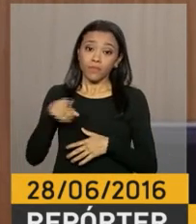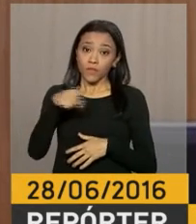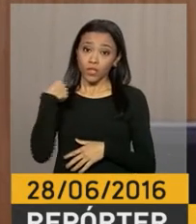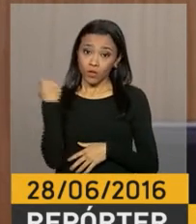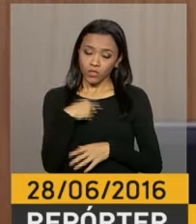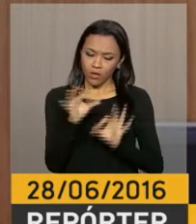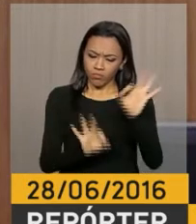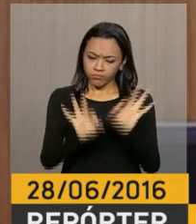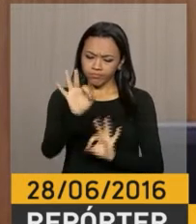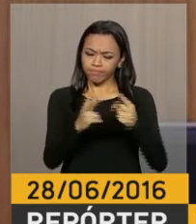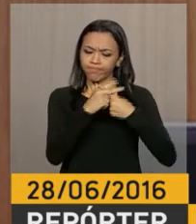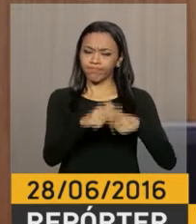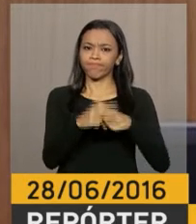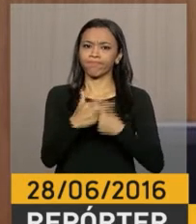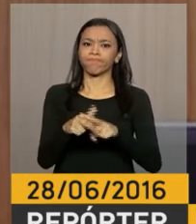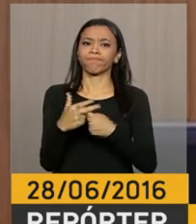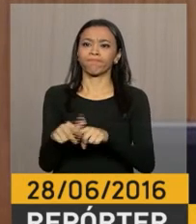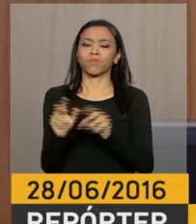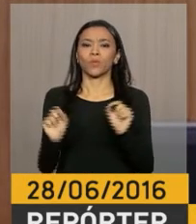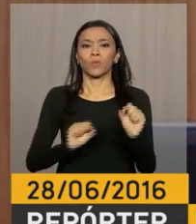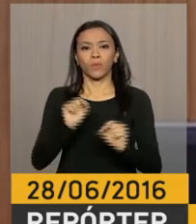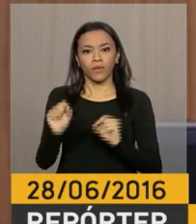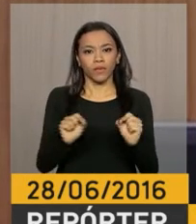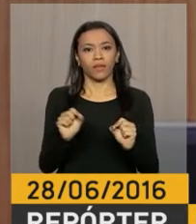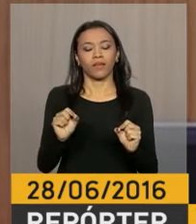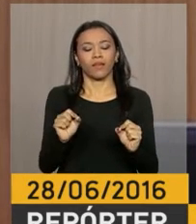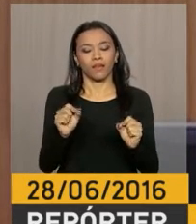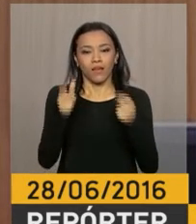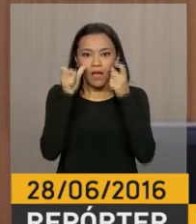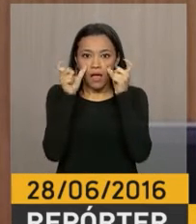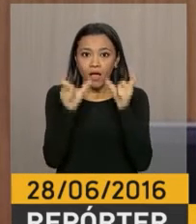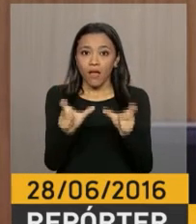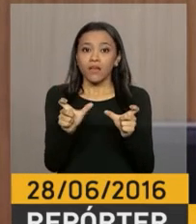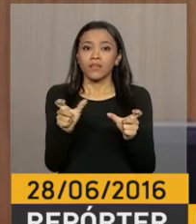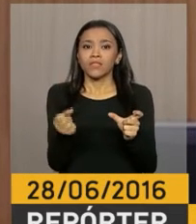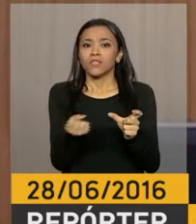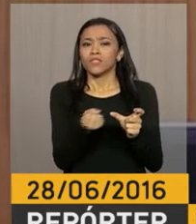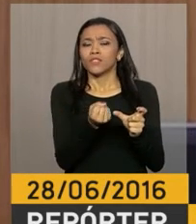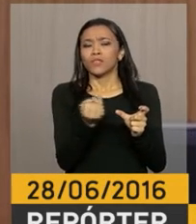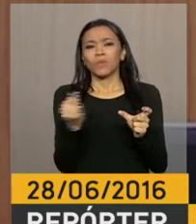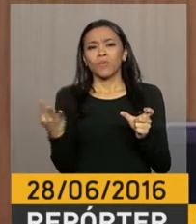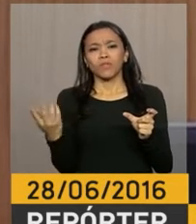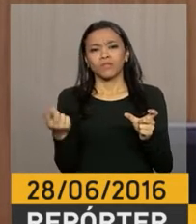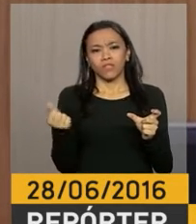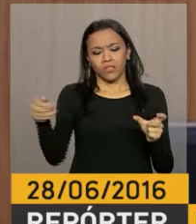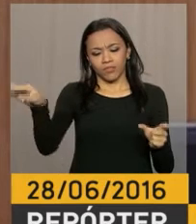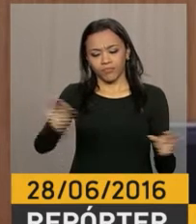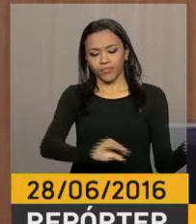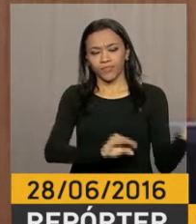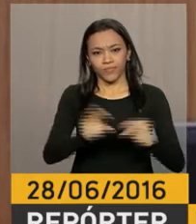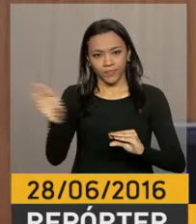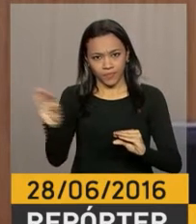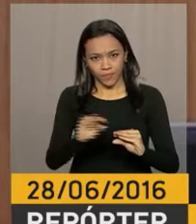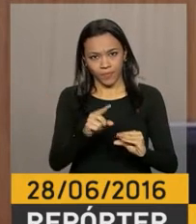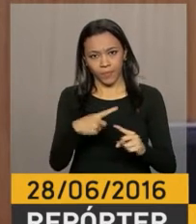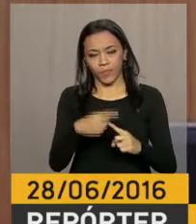esse, impressiona, evidentemente, o ingresso, a continuidade de ingresso de investimentos diretos, né? O